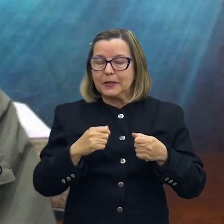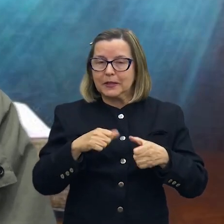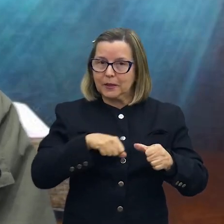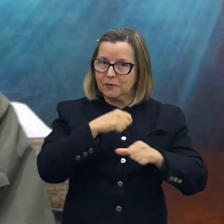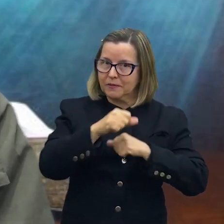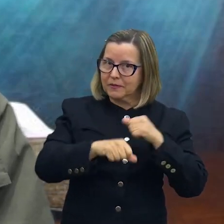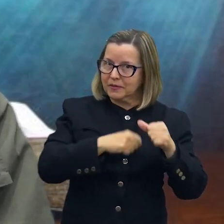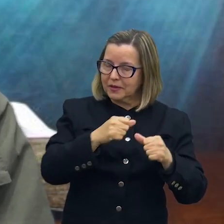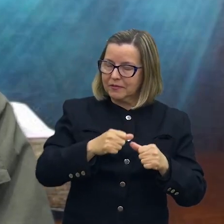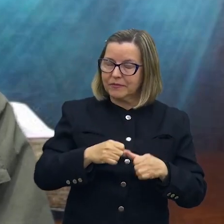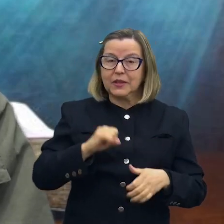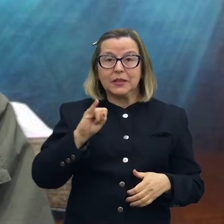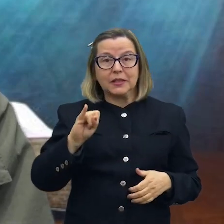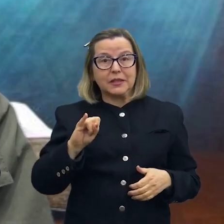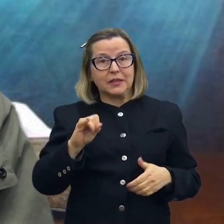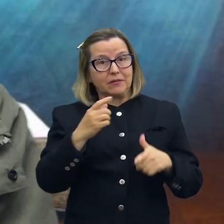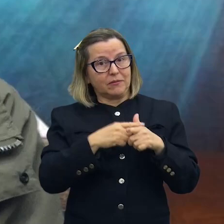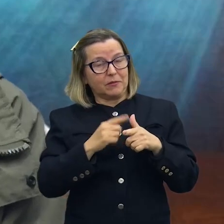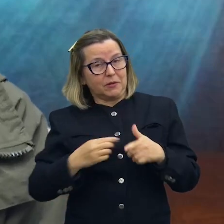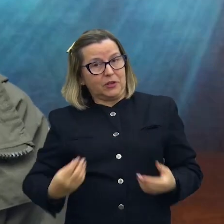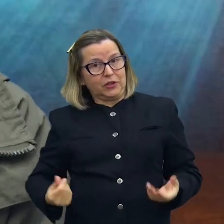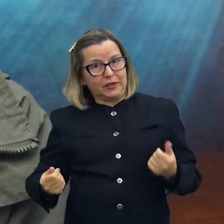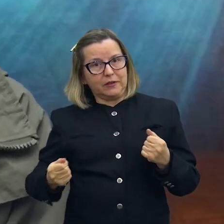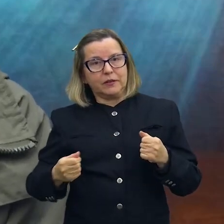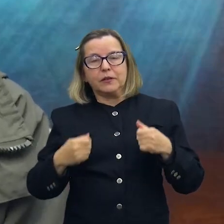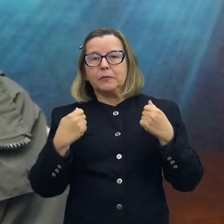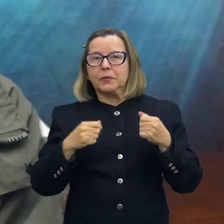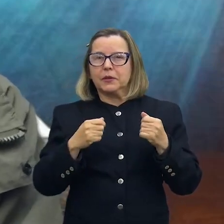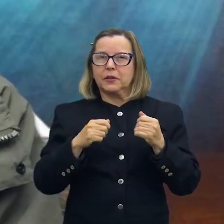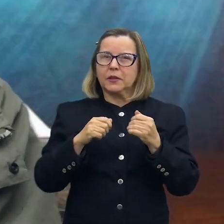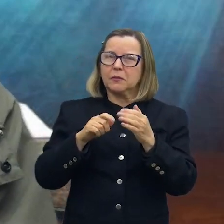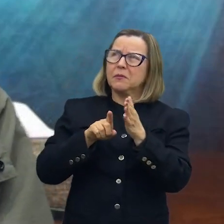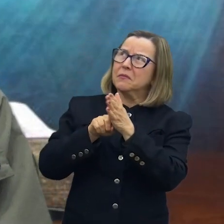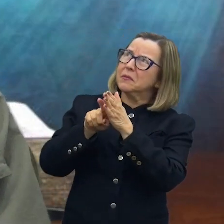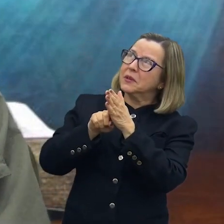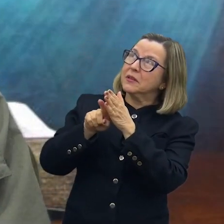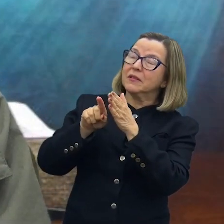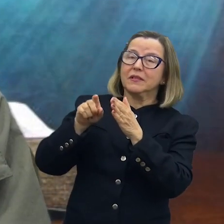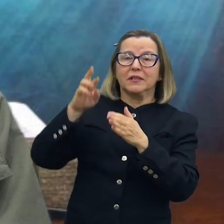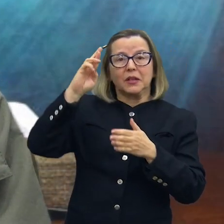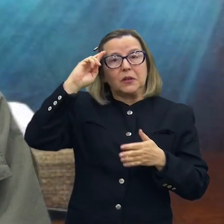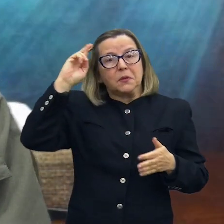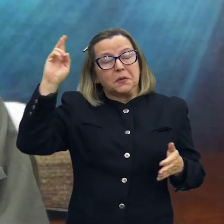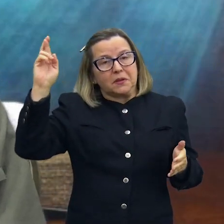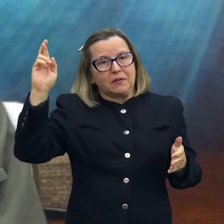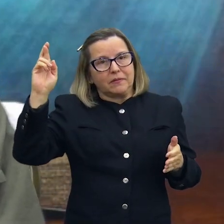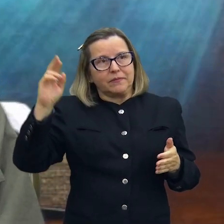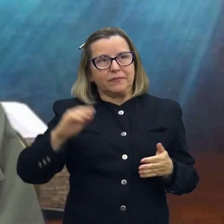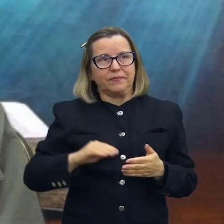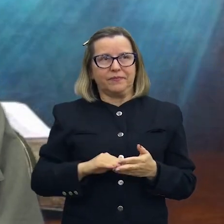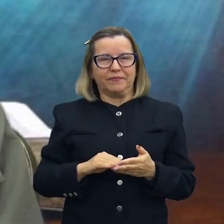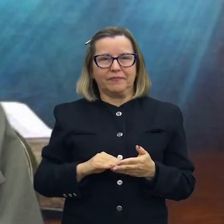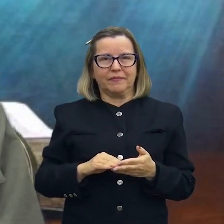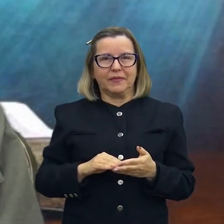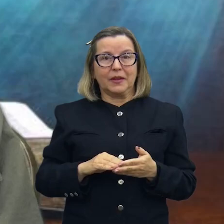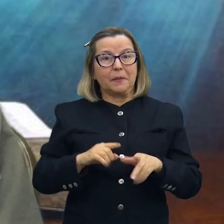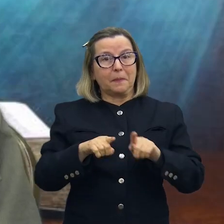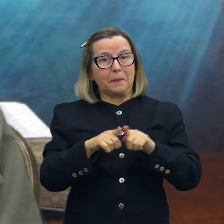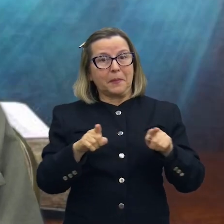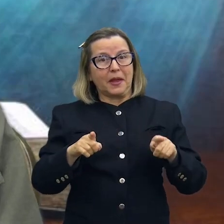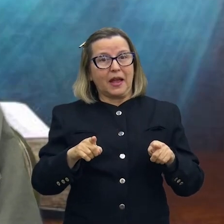Se o problema é dinheiro, nós precisamos perguntar ao Senhor qual que é o problema. E geralmente são